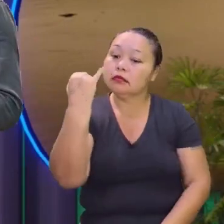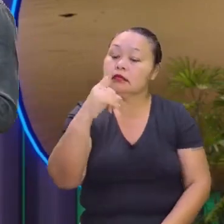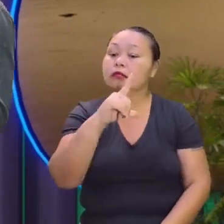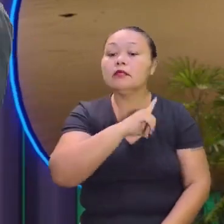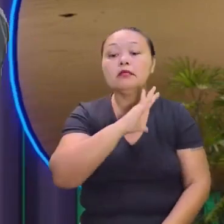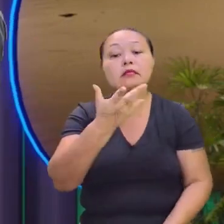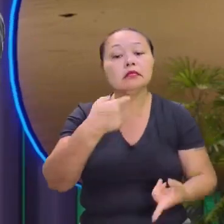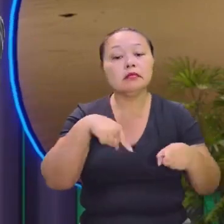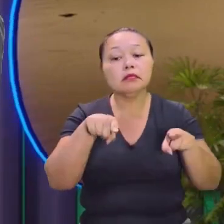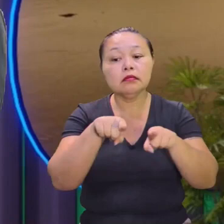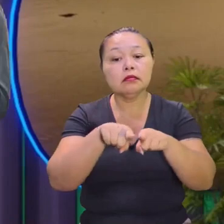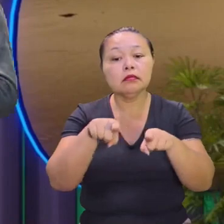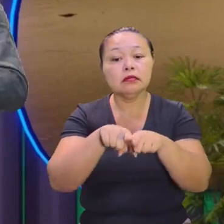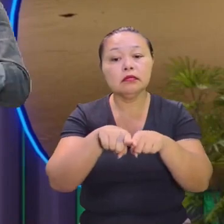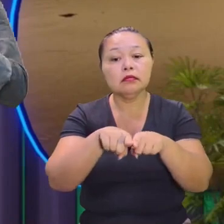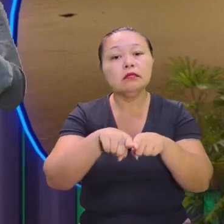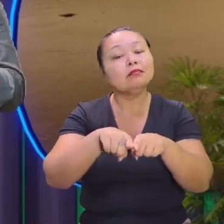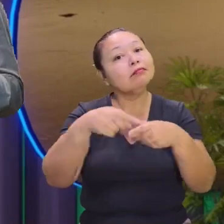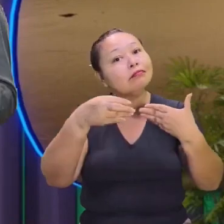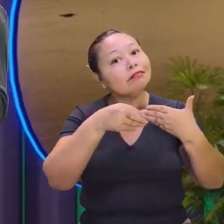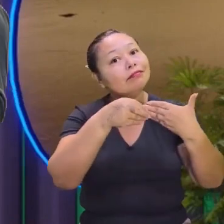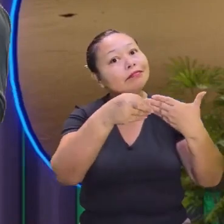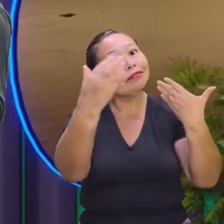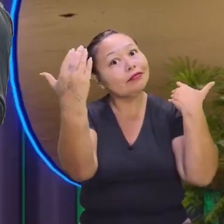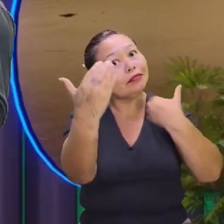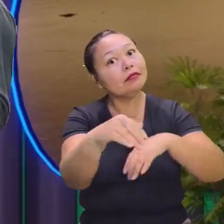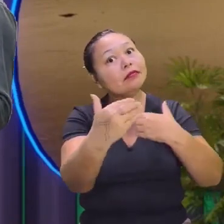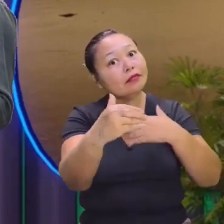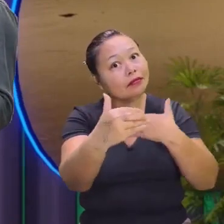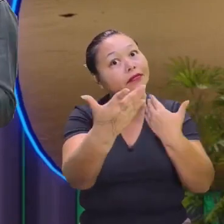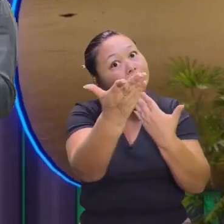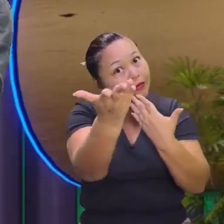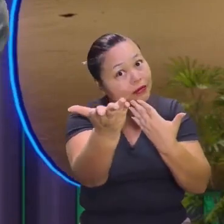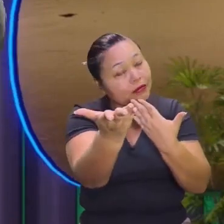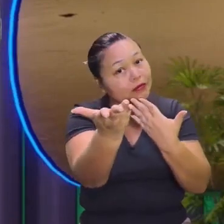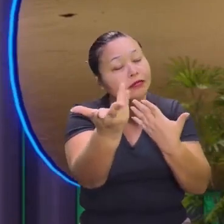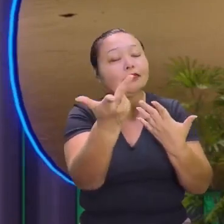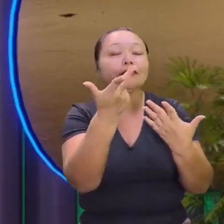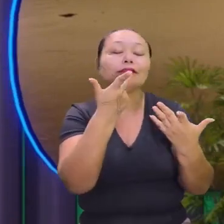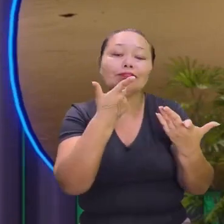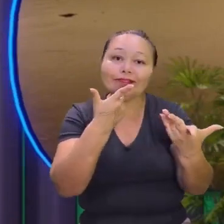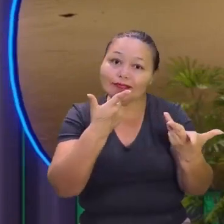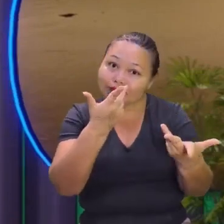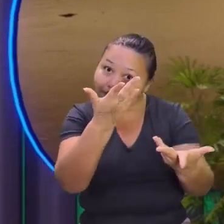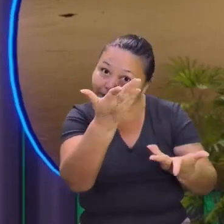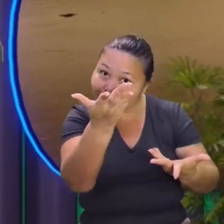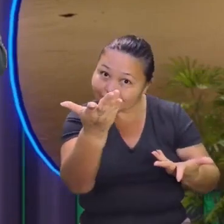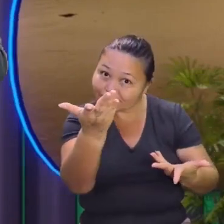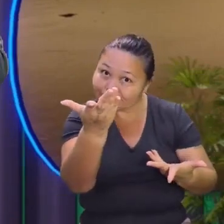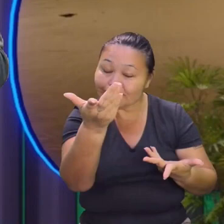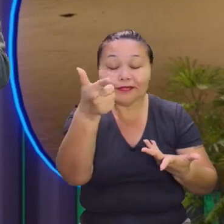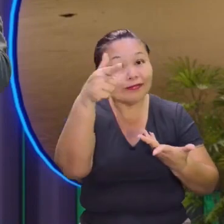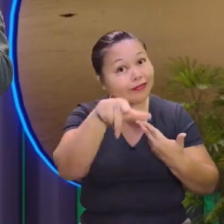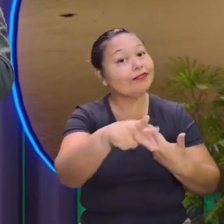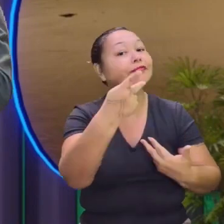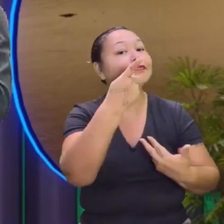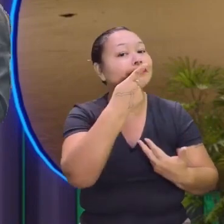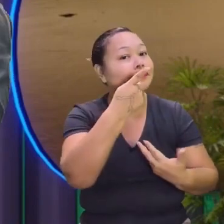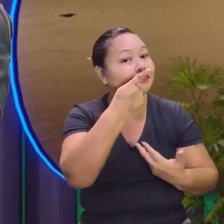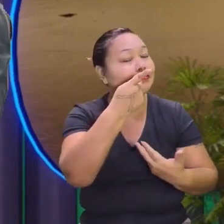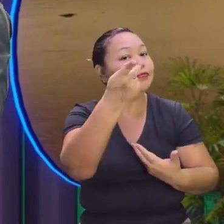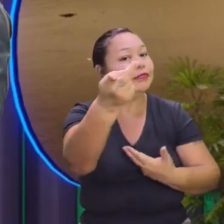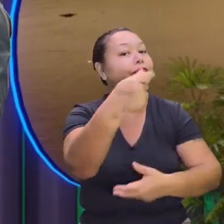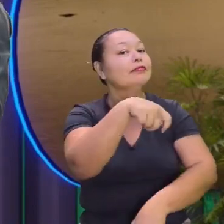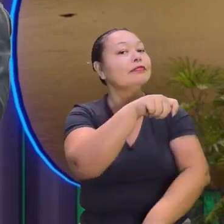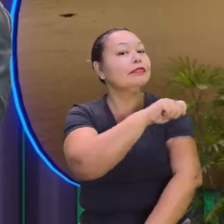importantes, inclusive, Rogério, para levar para um concurso. Exato. Já falei, retorno a falar para os